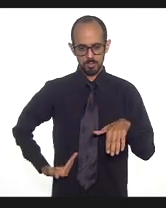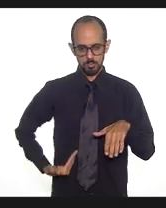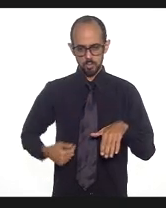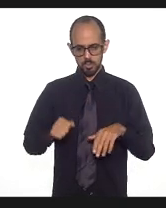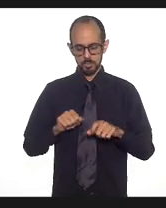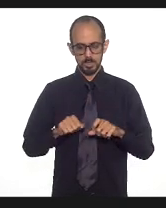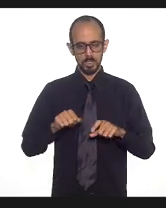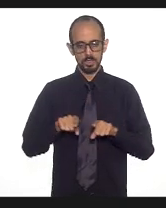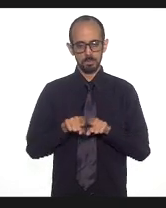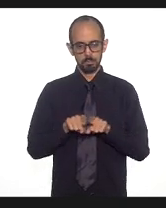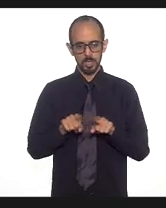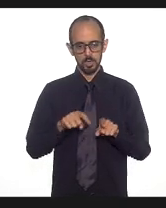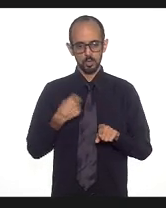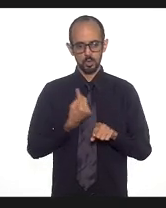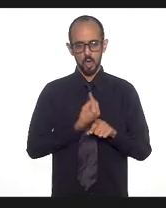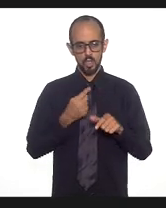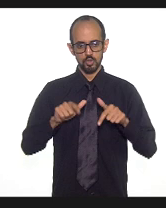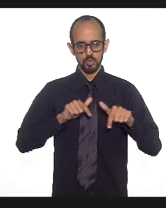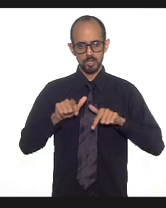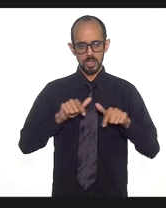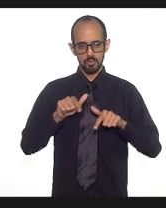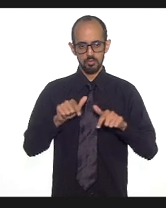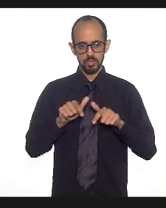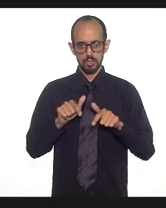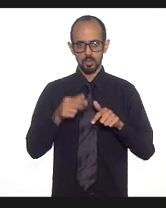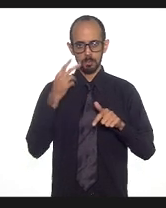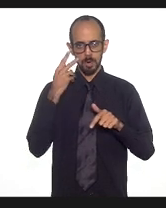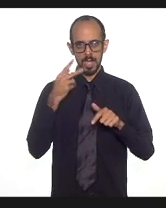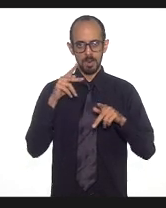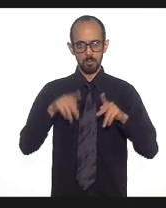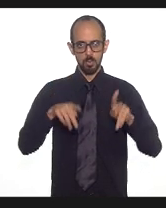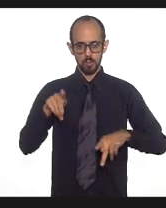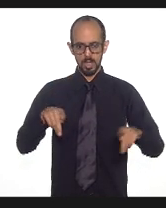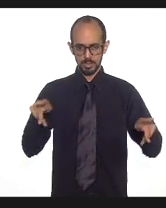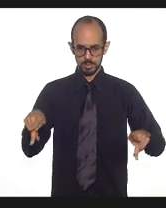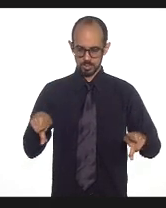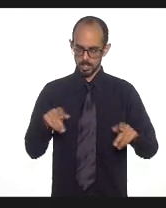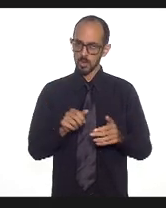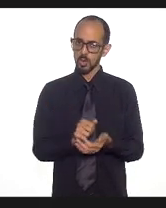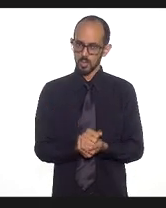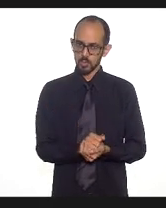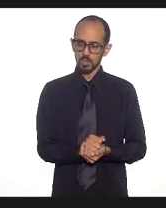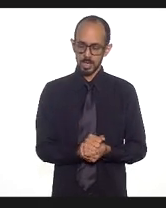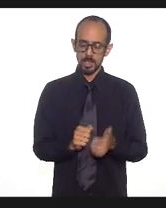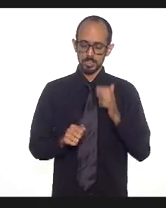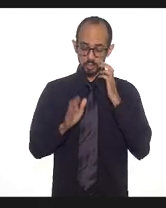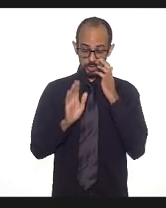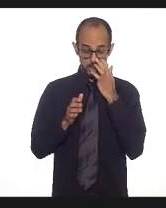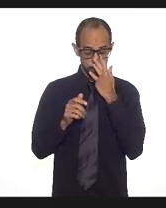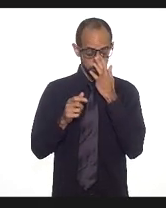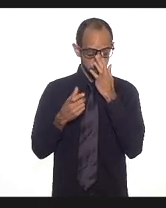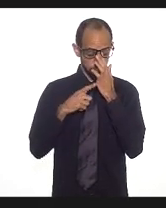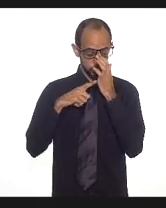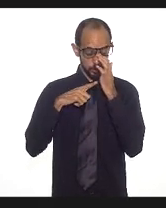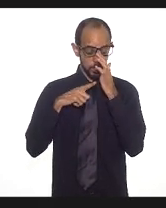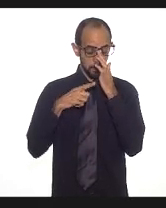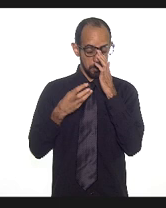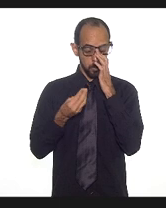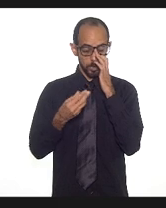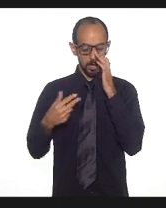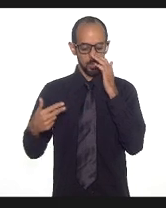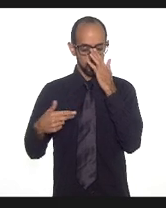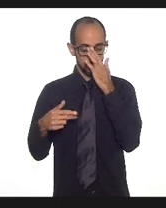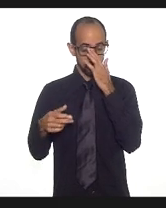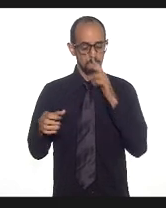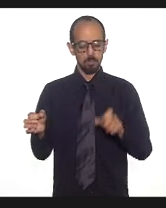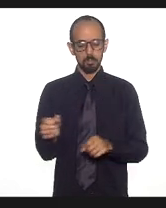para a população, que não podiam estar parados, a gente deu foco para colocar na rua, já tinha muita coisa pronta, da última